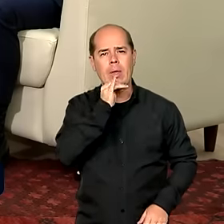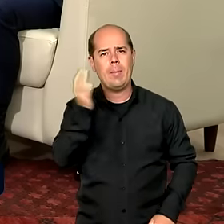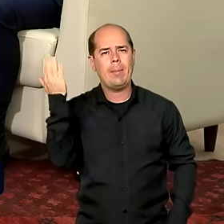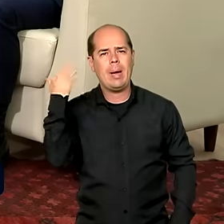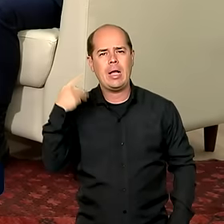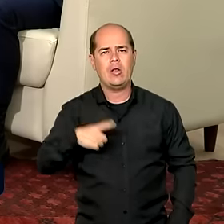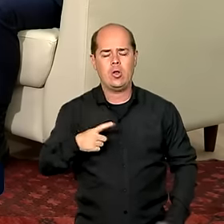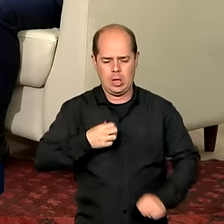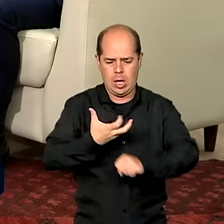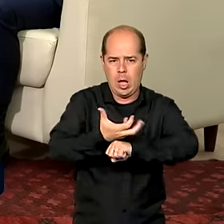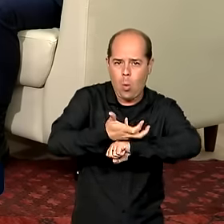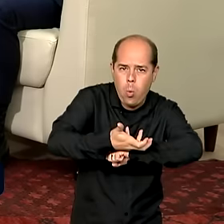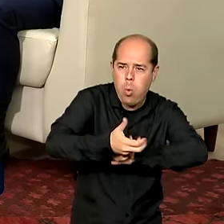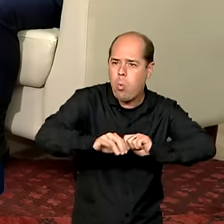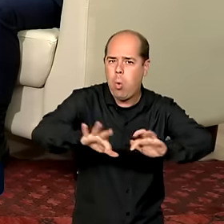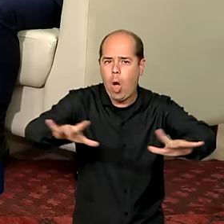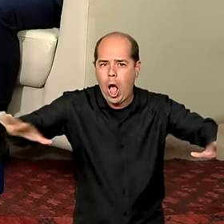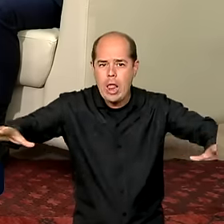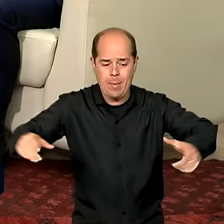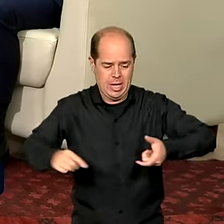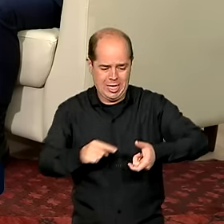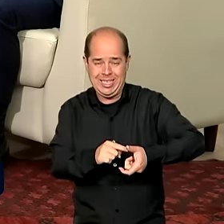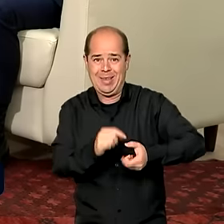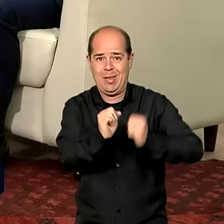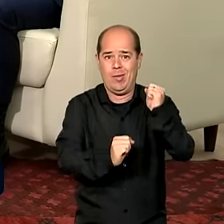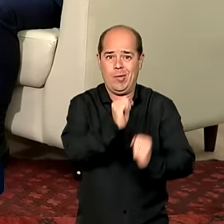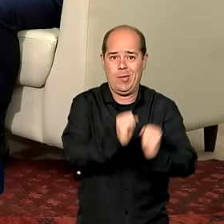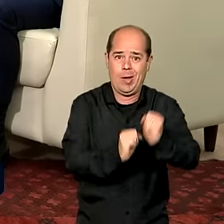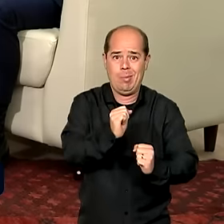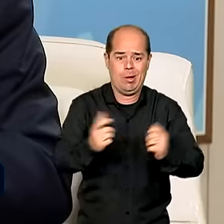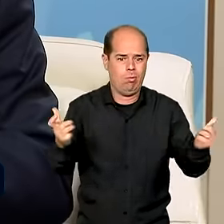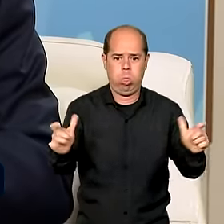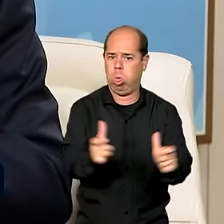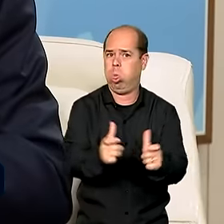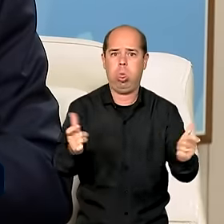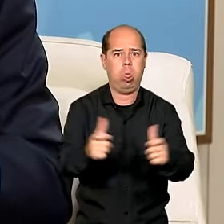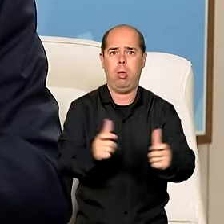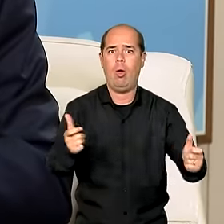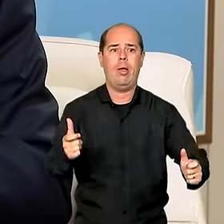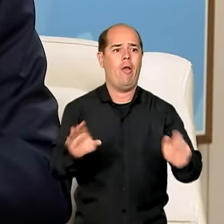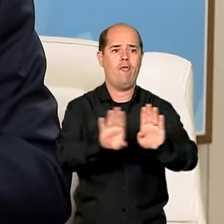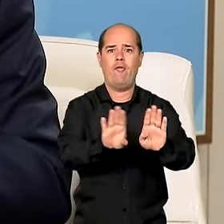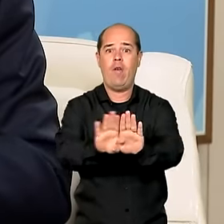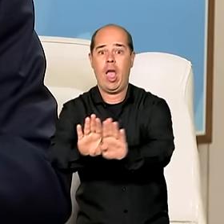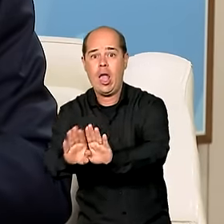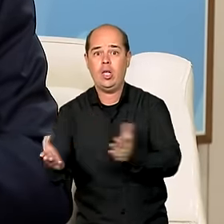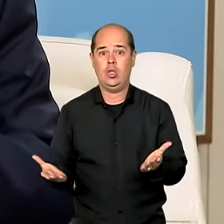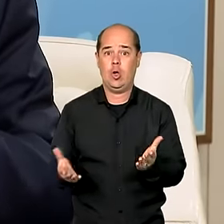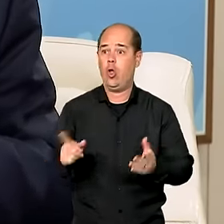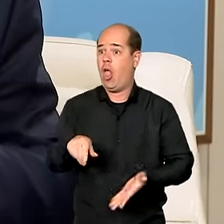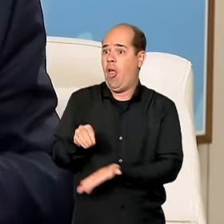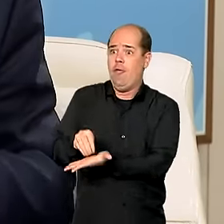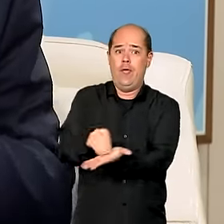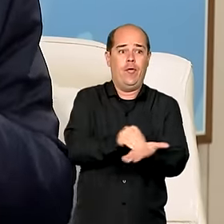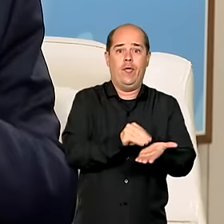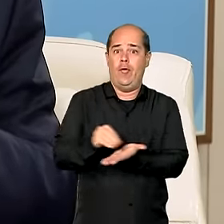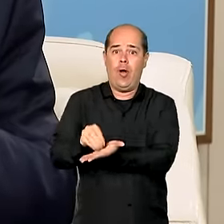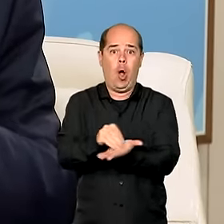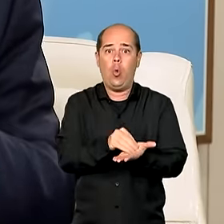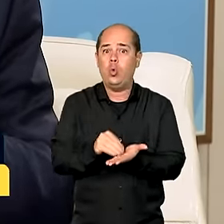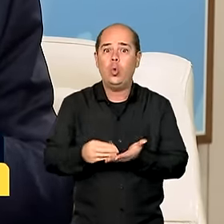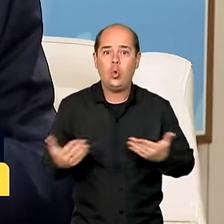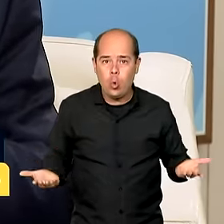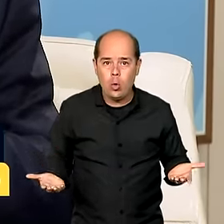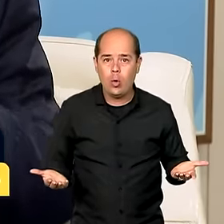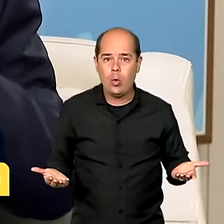tipo de produto no mercado é deixou claro que é uma área estratégica né não há não há dúvida Mariana é o chamado novo